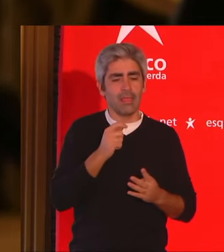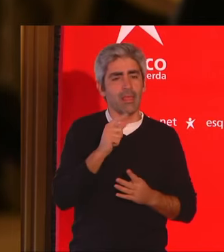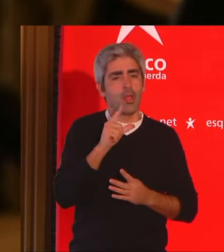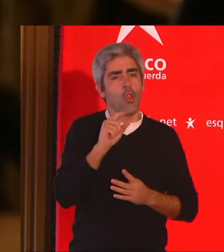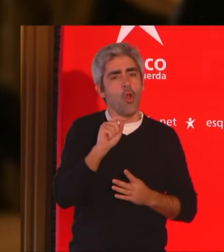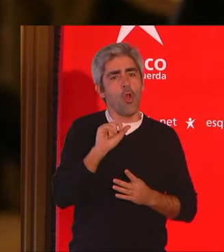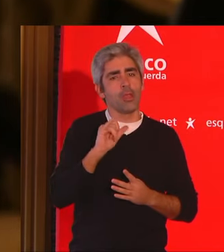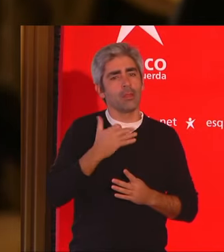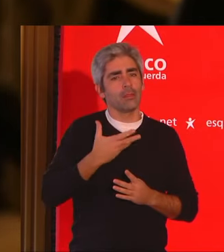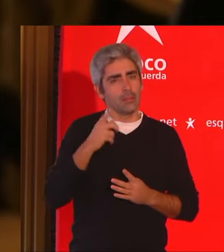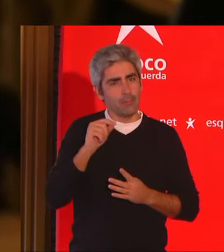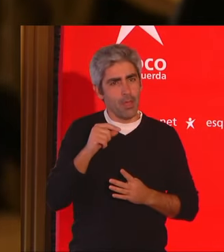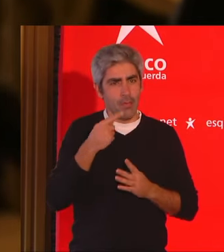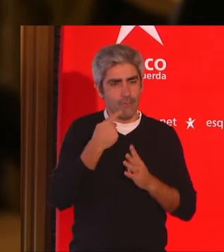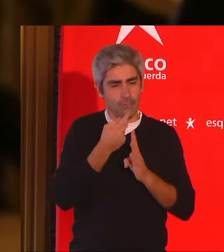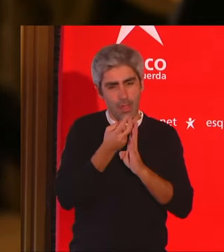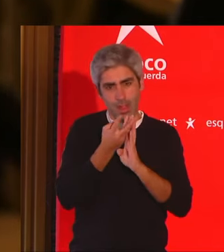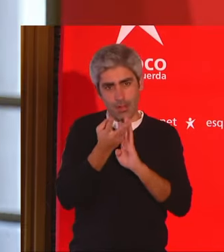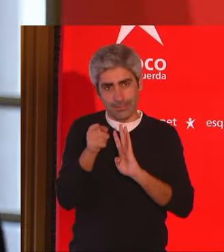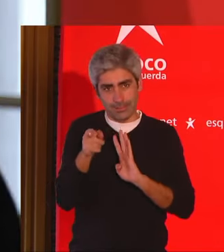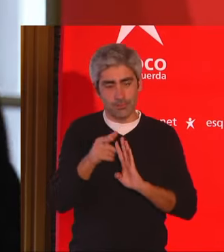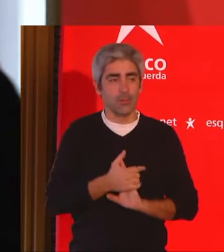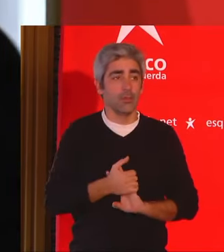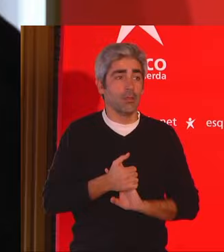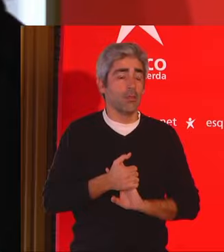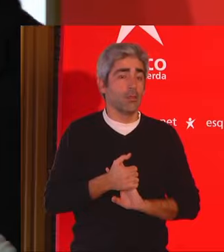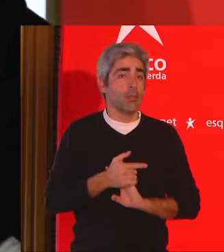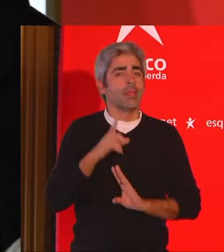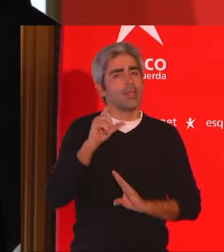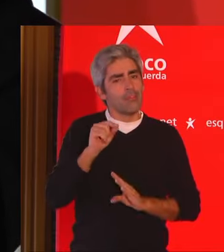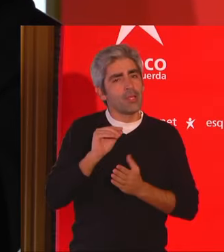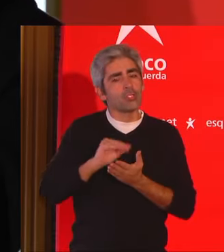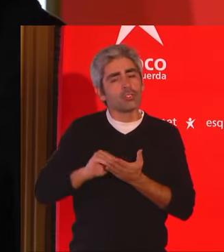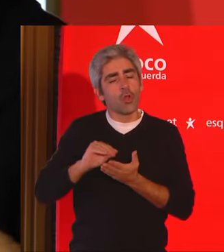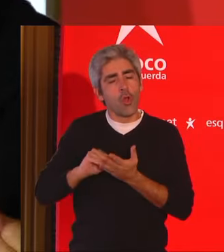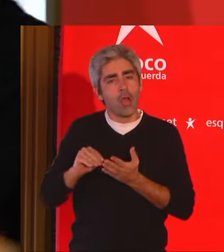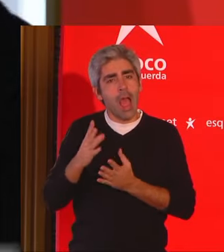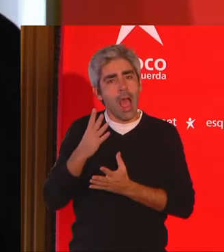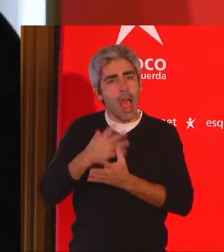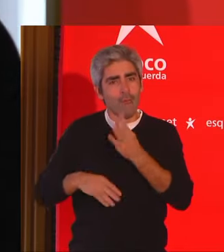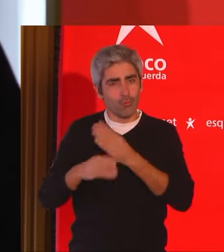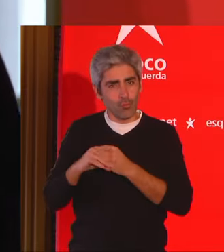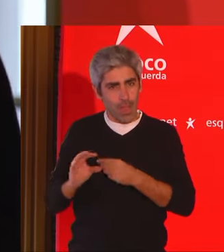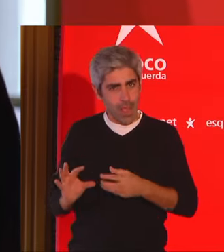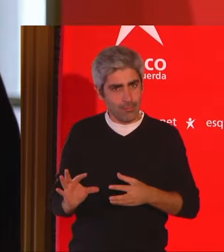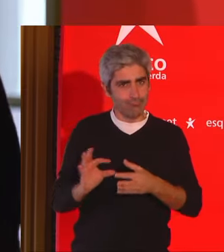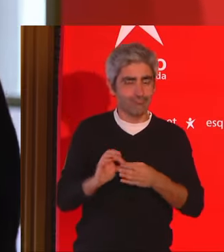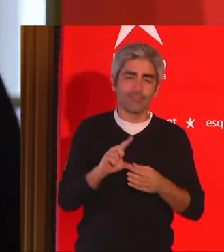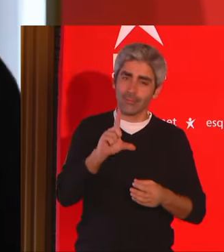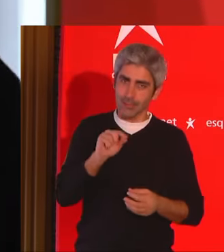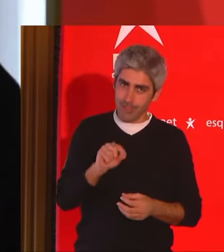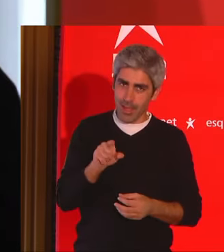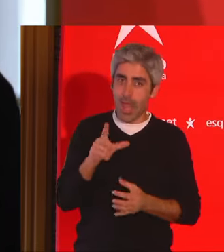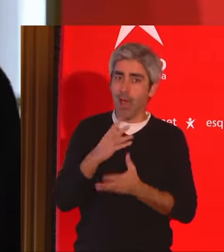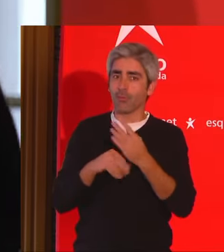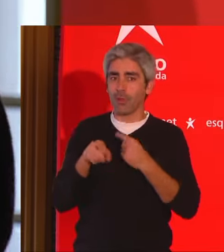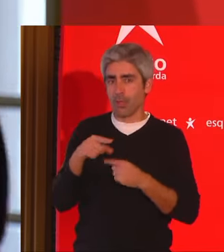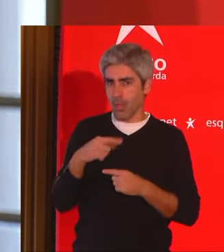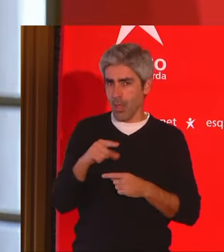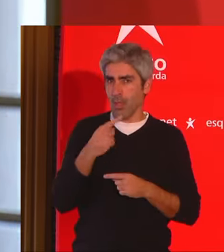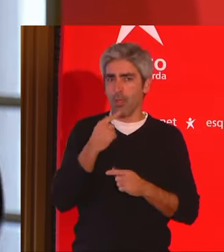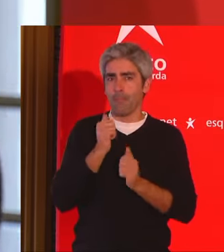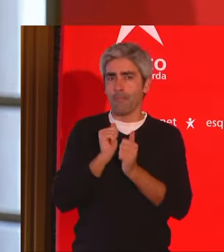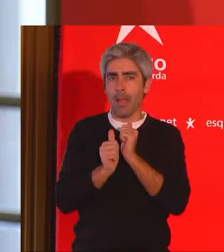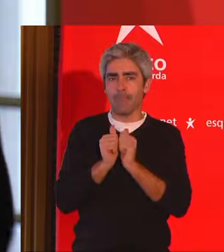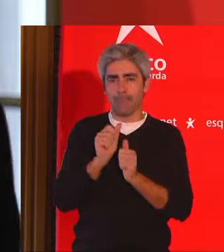Deloitte, exatamente. Mas também escritórios de advogados, que os advogados têm um papel, não só, há